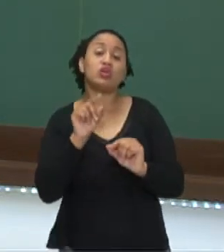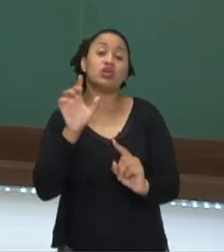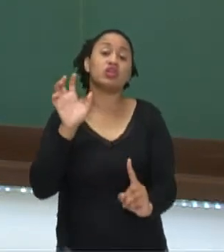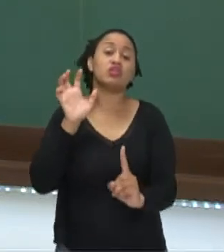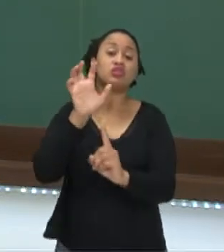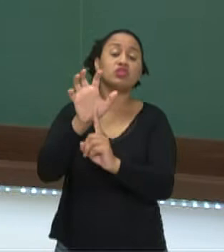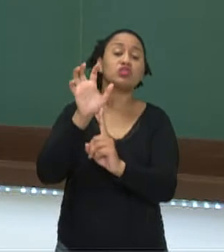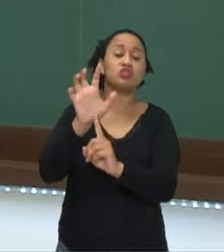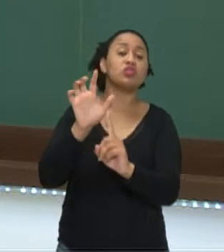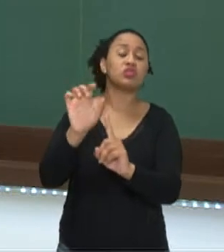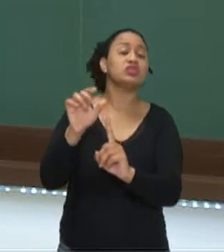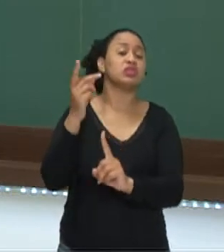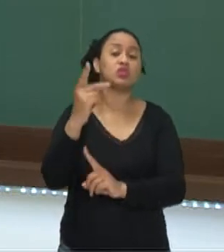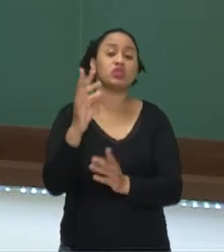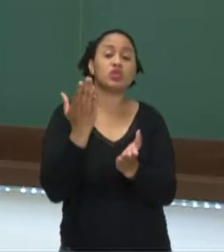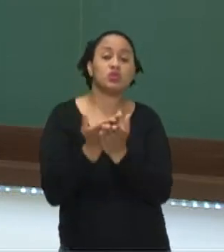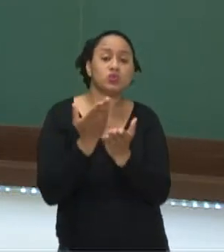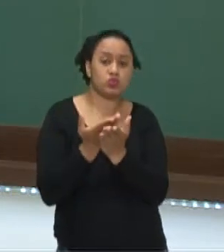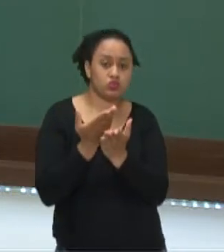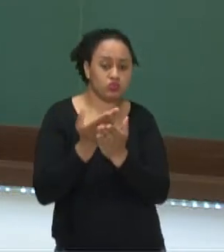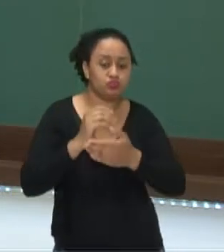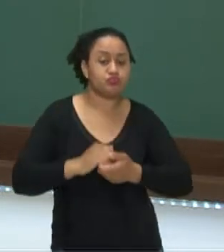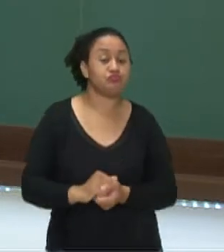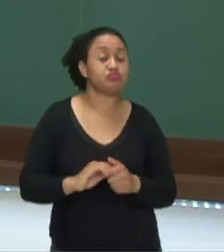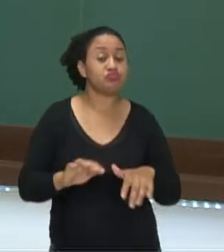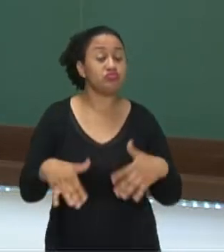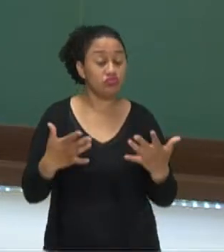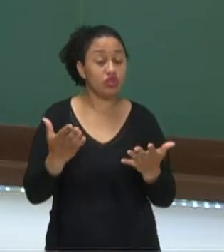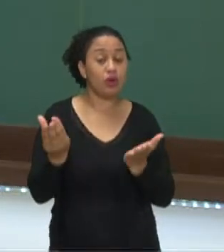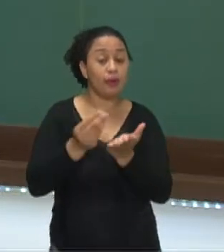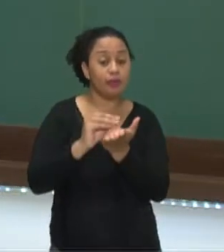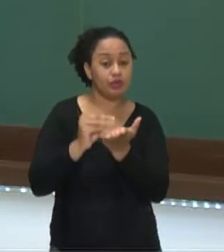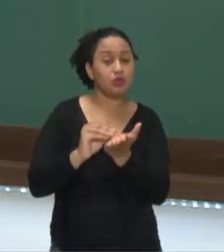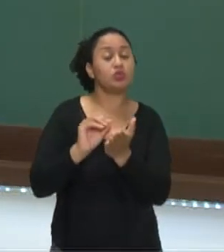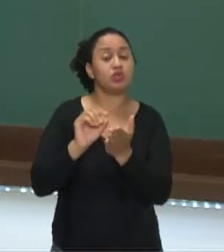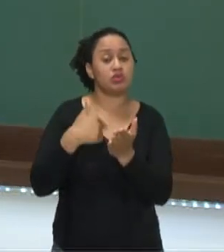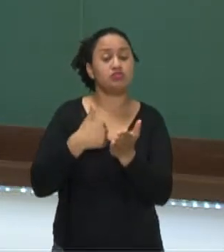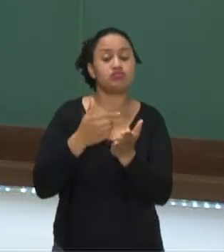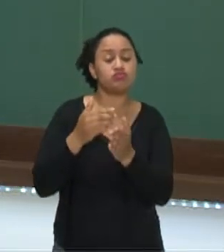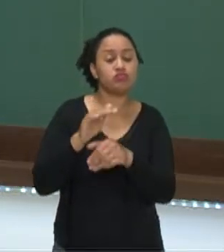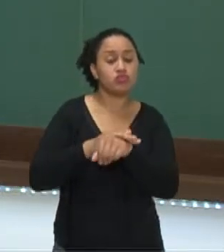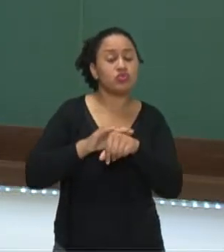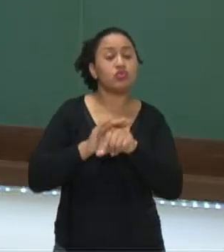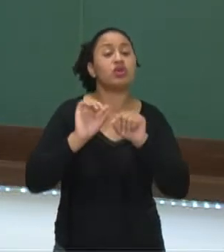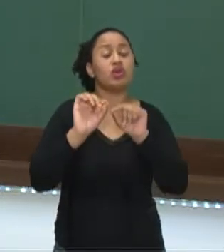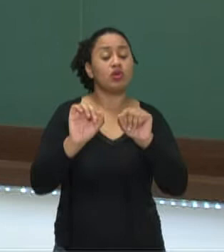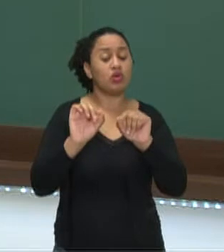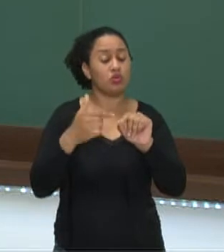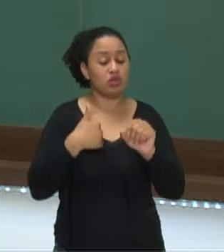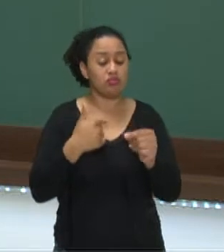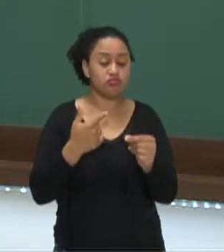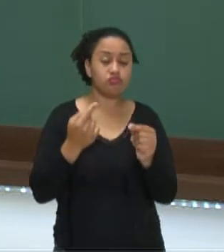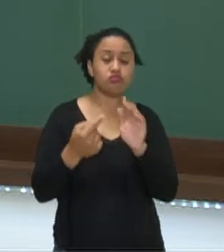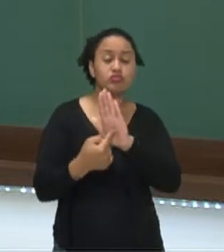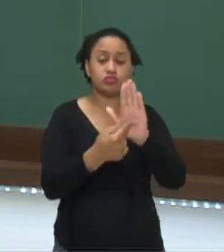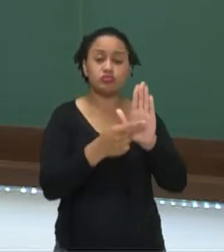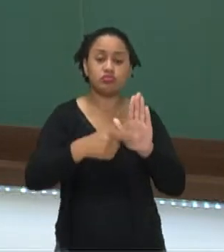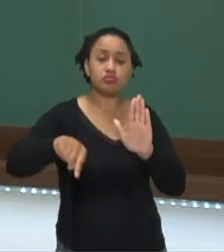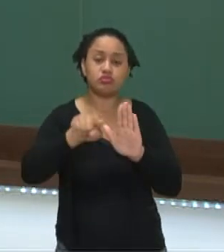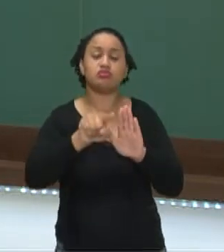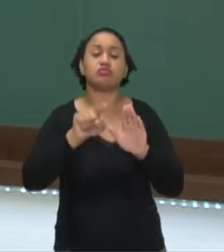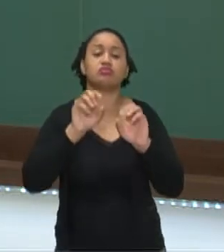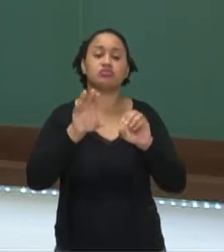influencia nos seus estudos. Então, anote o que nós vamos conversar, anote o que nós destacamos para que você